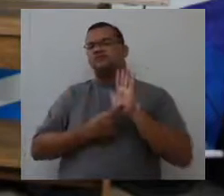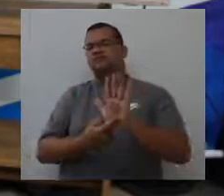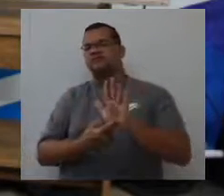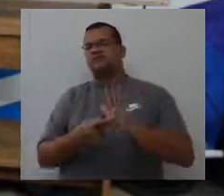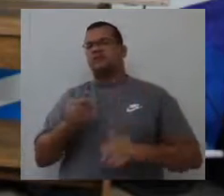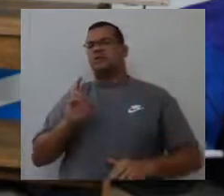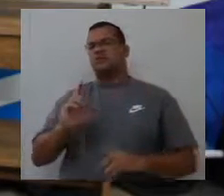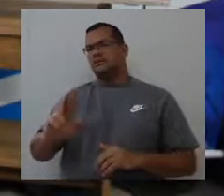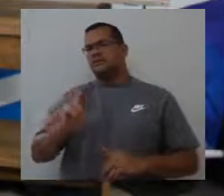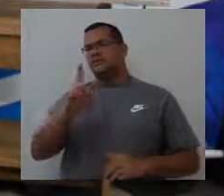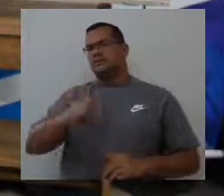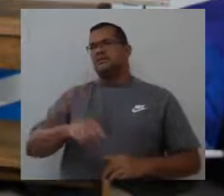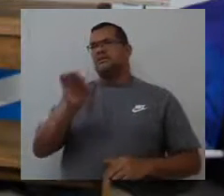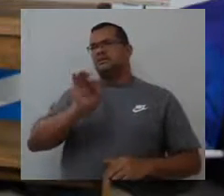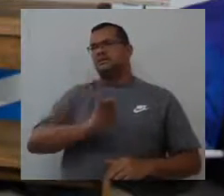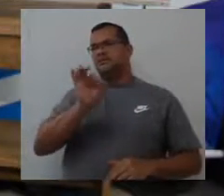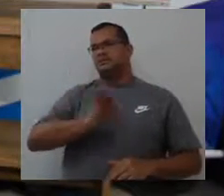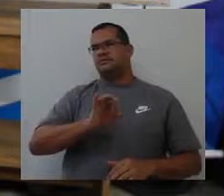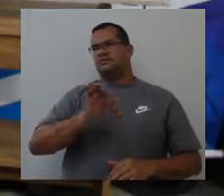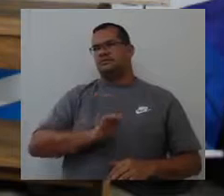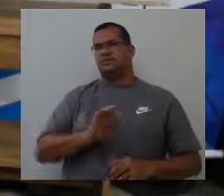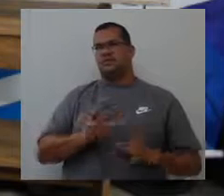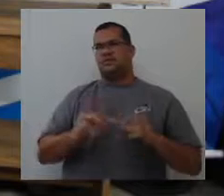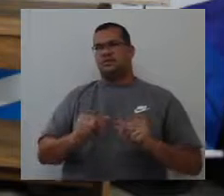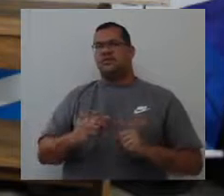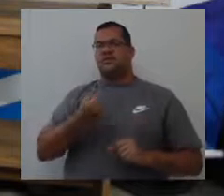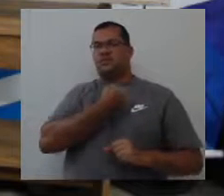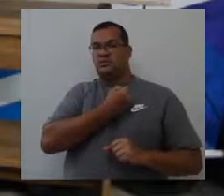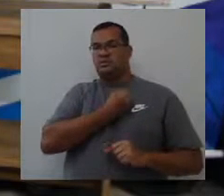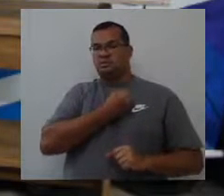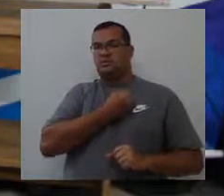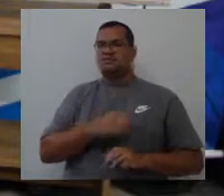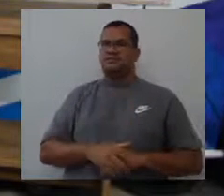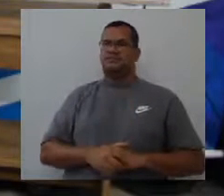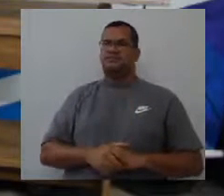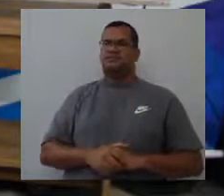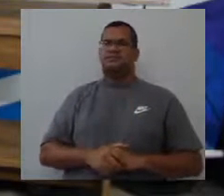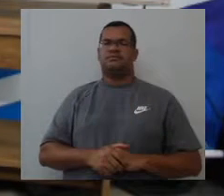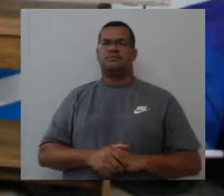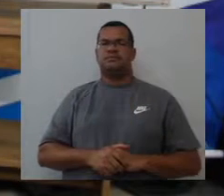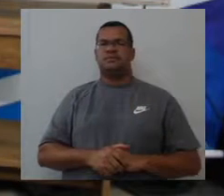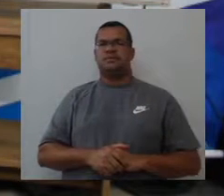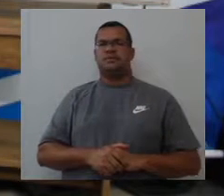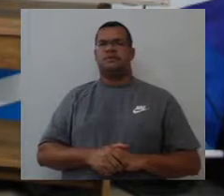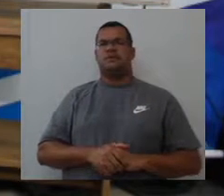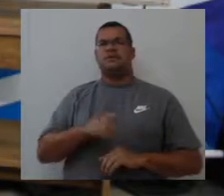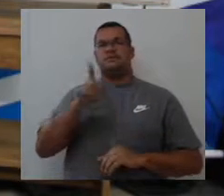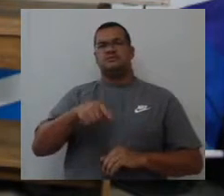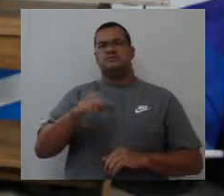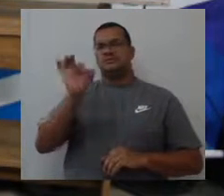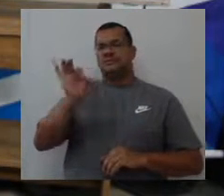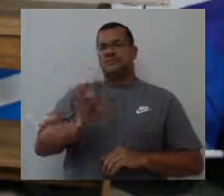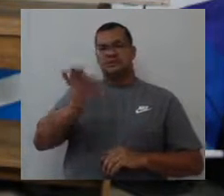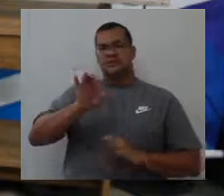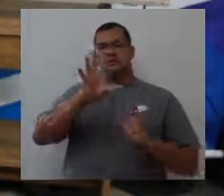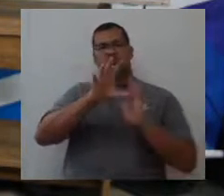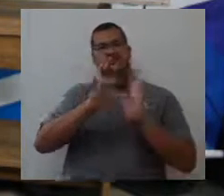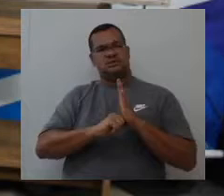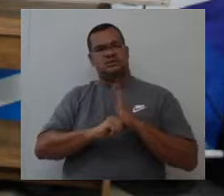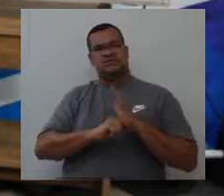representar a porcentagem, como todo mundo sabe, por um número, tá certo? Acrescentado pelo símbolo de